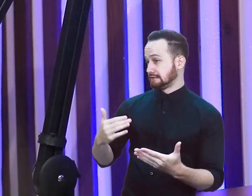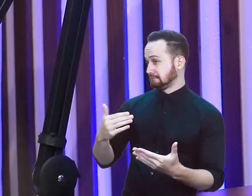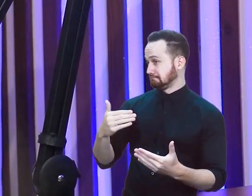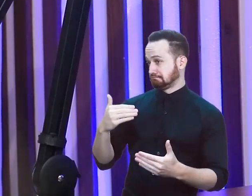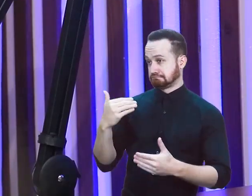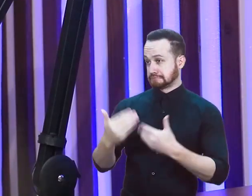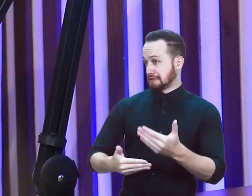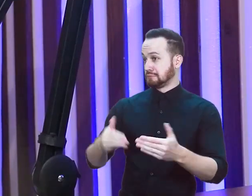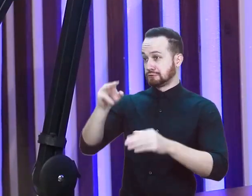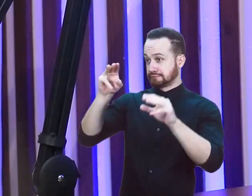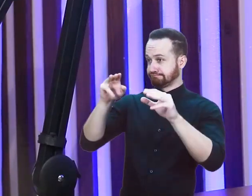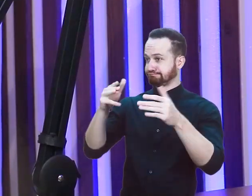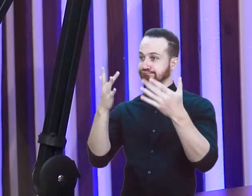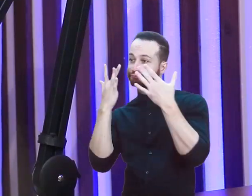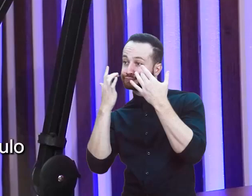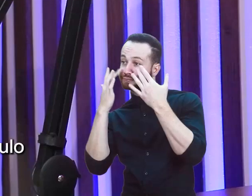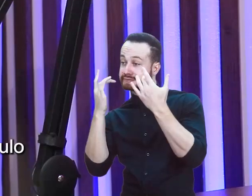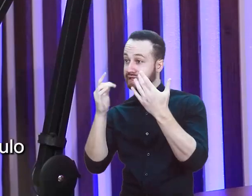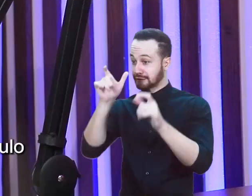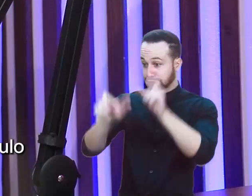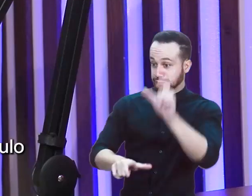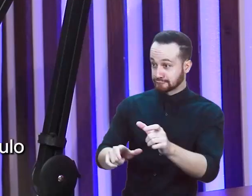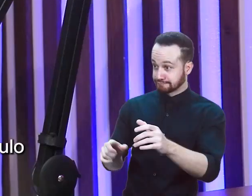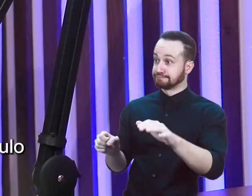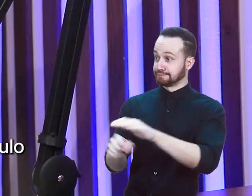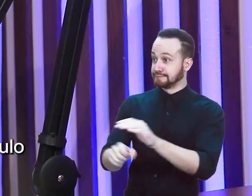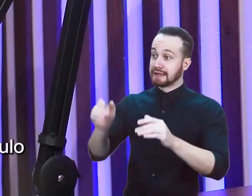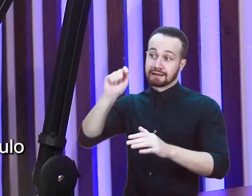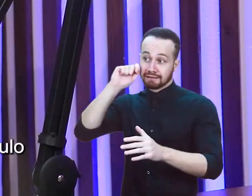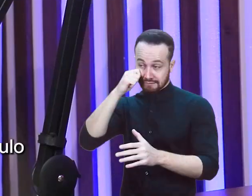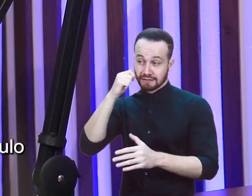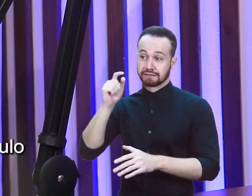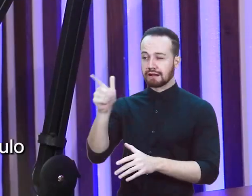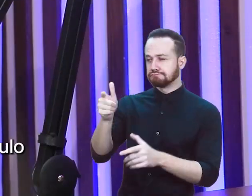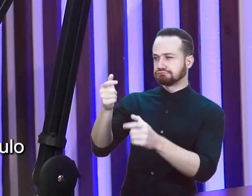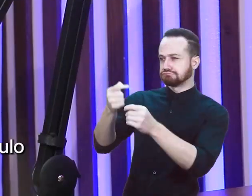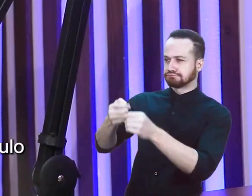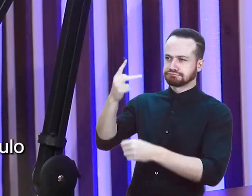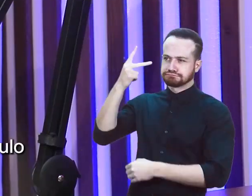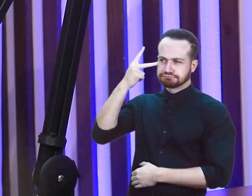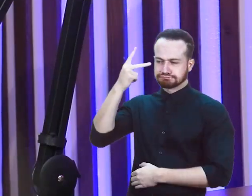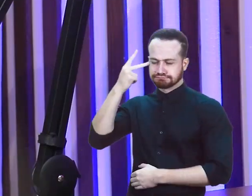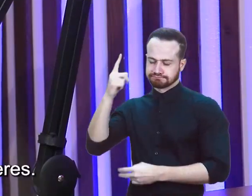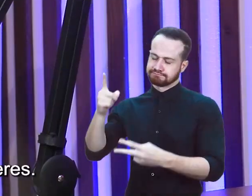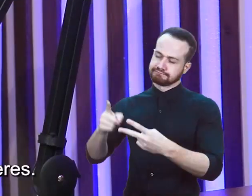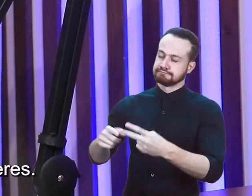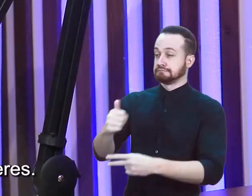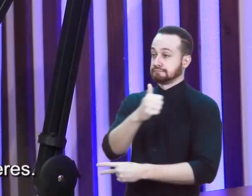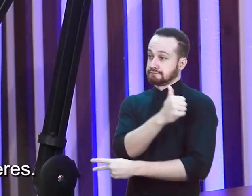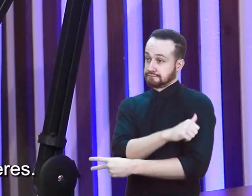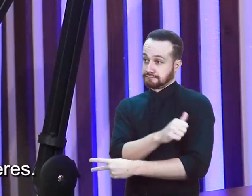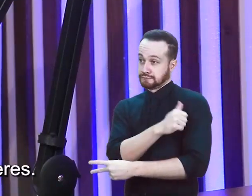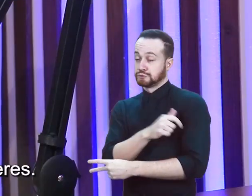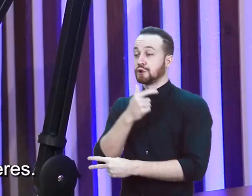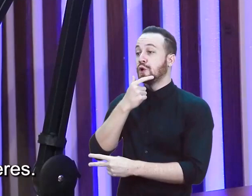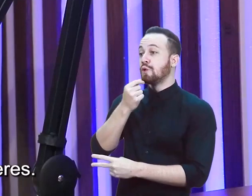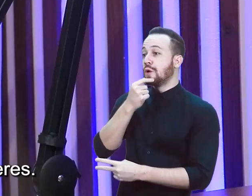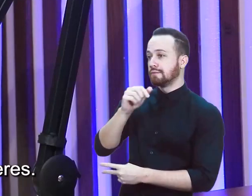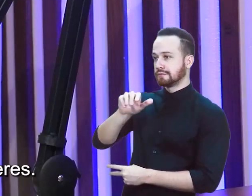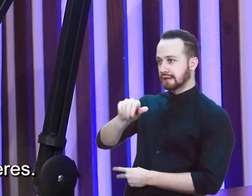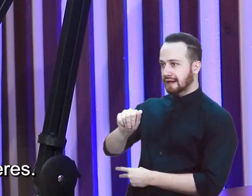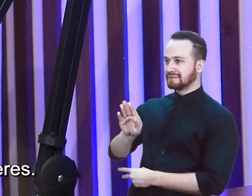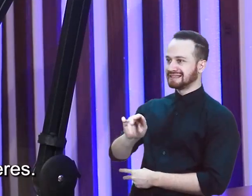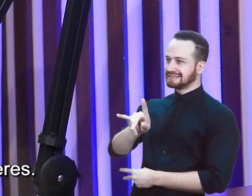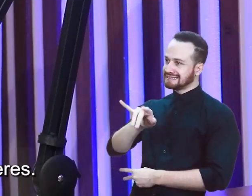Depois, o Teatro Negro. Né? Ali o Teatro Negro, em São Paulo, Rio de Janeiro, o Abdias do Nascimento, são